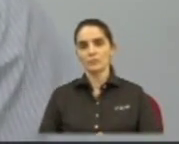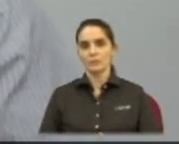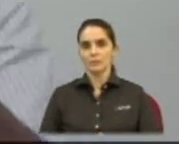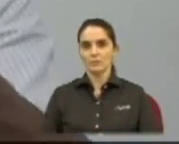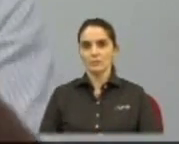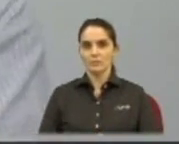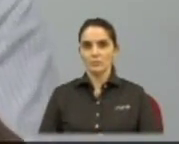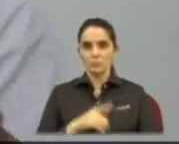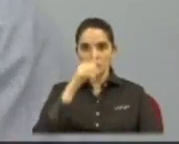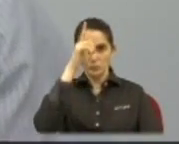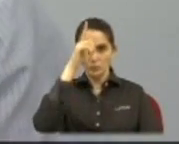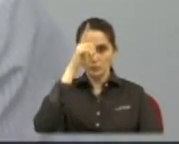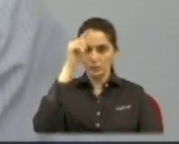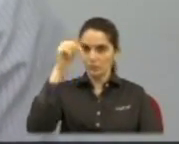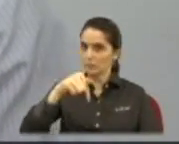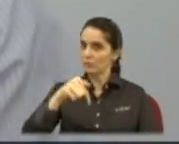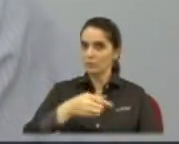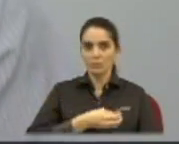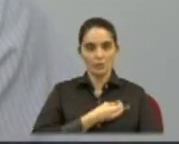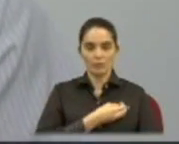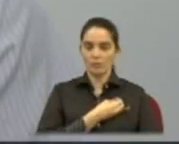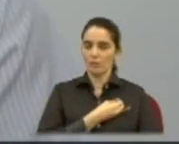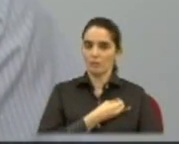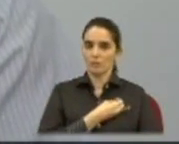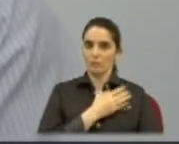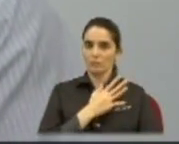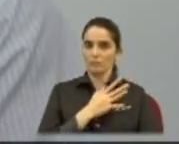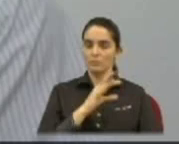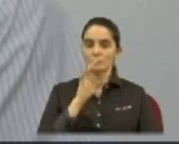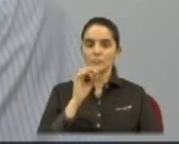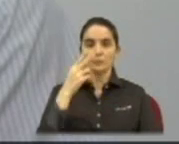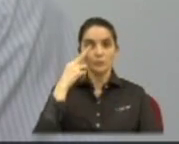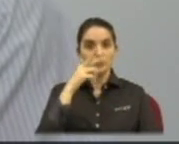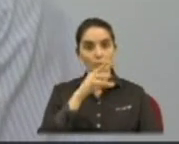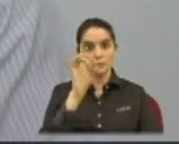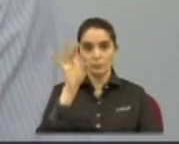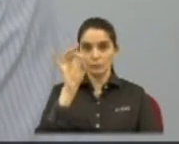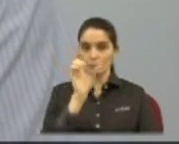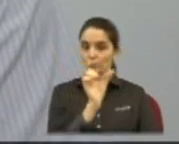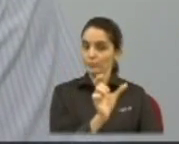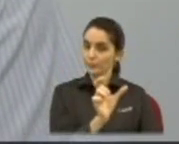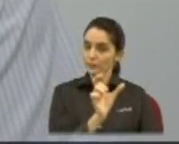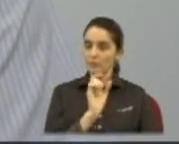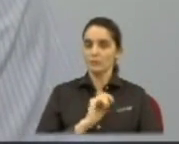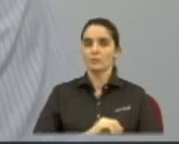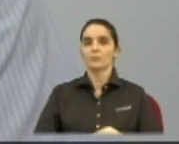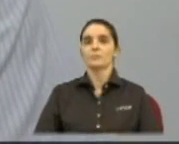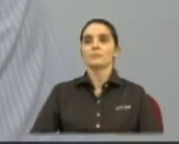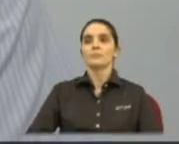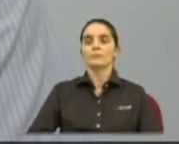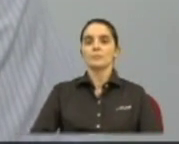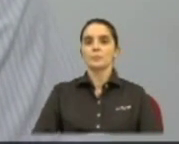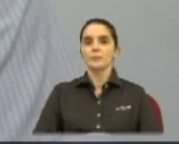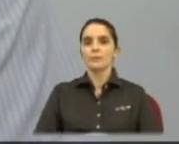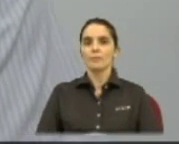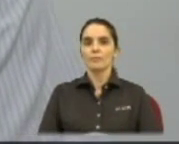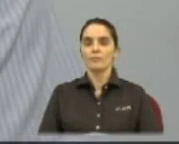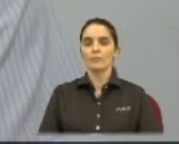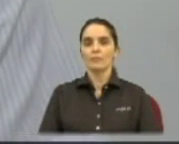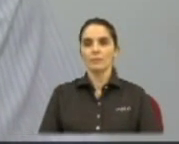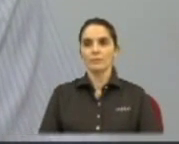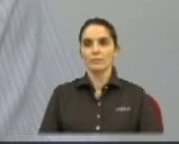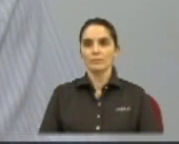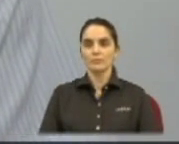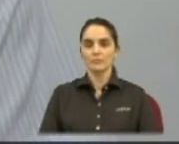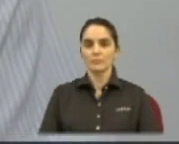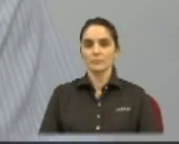dá para discutir porque ele não estava aqui, né? Então ele pegou uma parte, né? Ele pegou uma parte, pode ter assistido, qualquer um